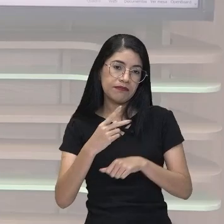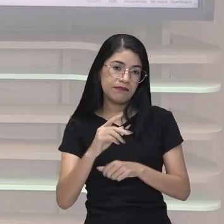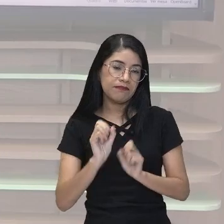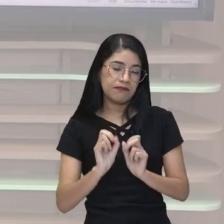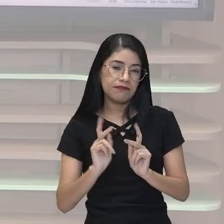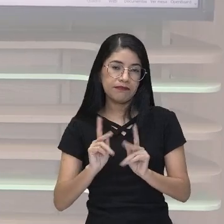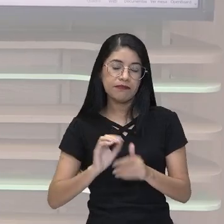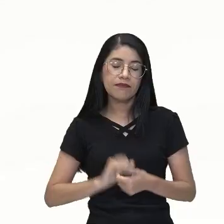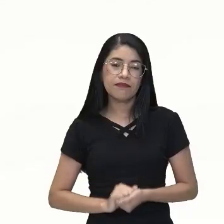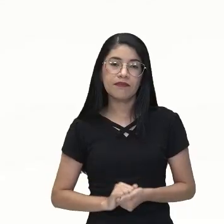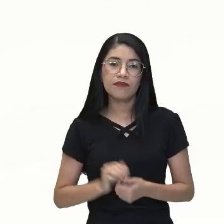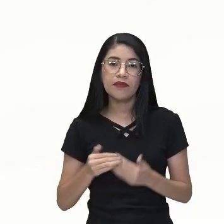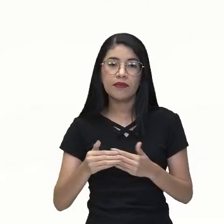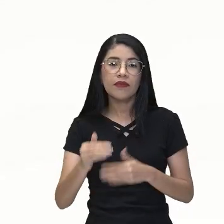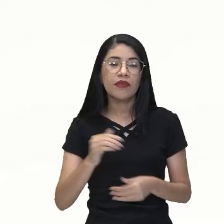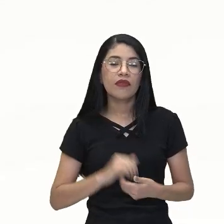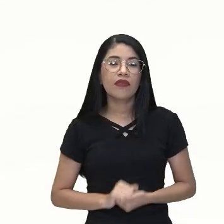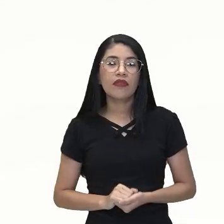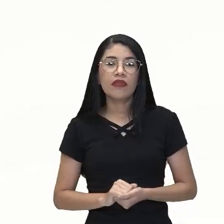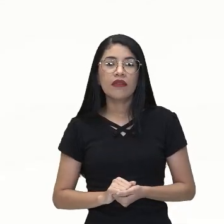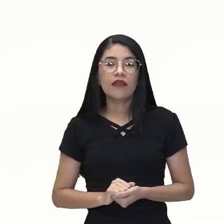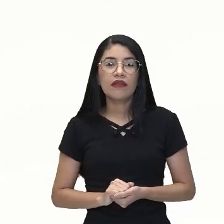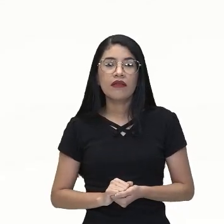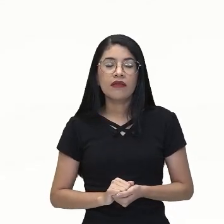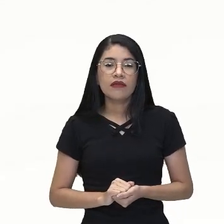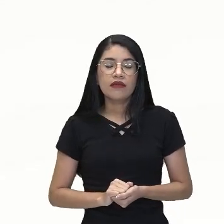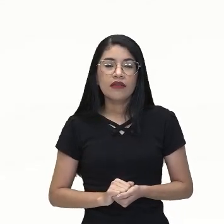bom? Vamos continuar aqui, vem comigo.